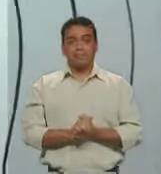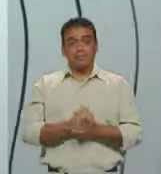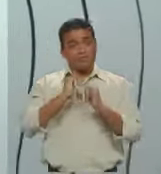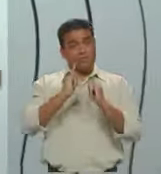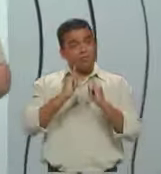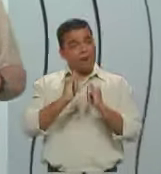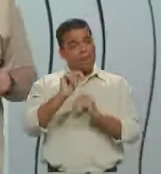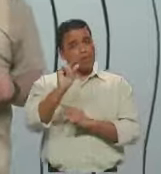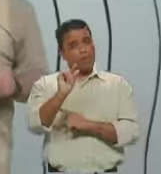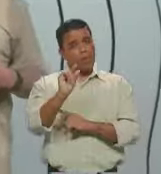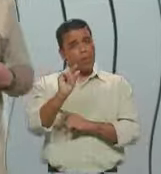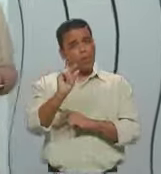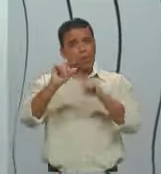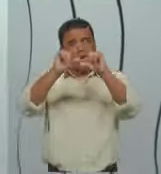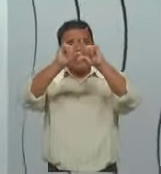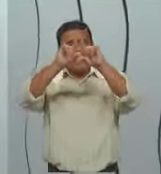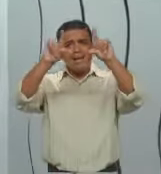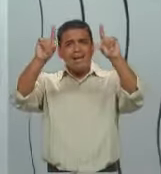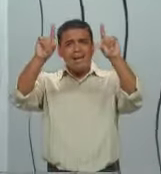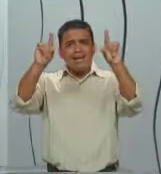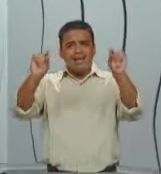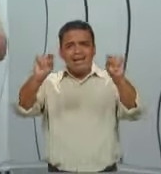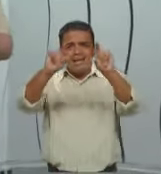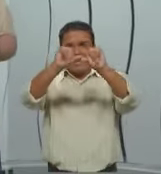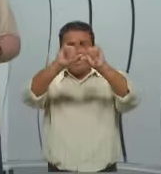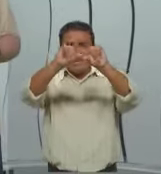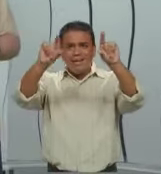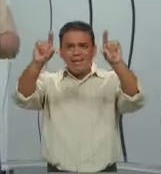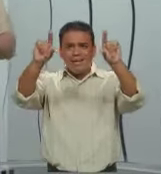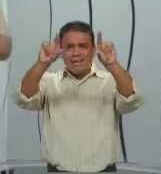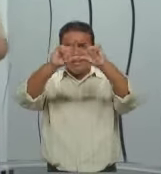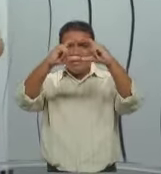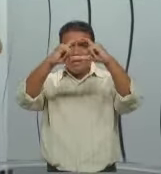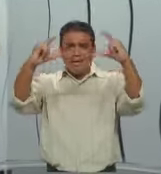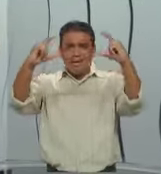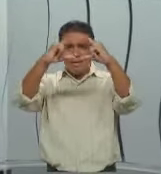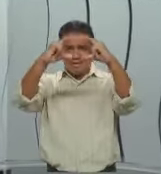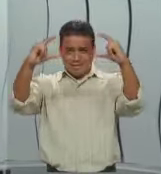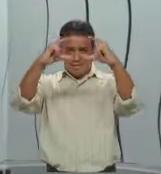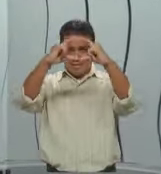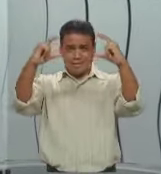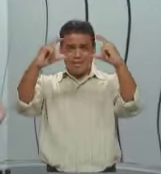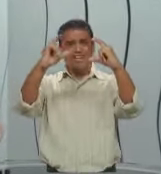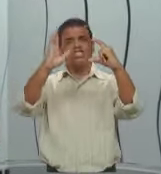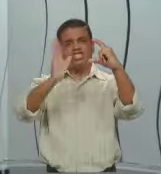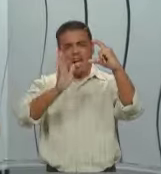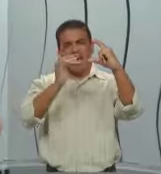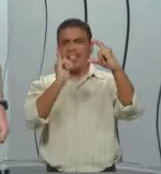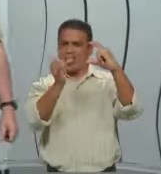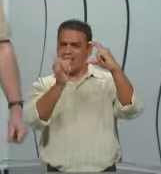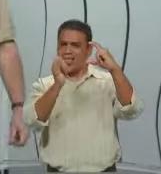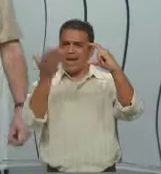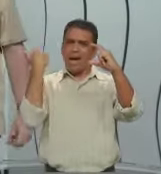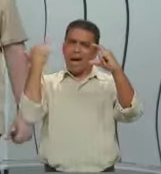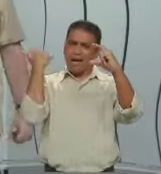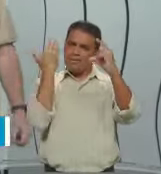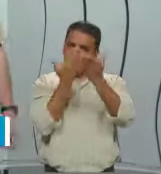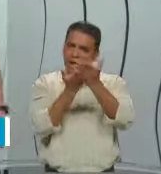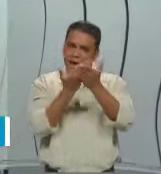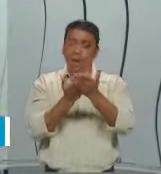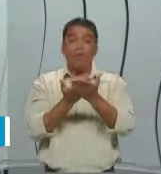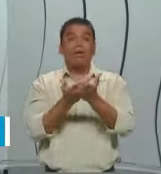pouco mais sobre os circuitos elétricos, algumas características que a gente já discutiu em aulas do ciclo anterior e vou mostrar